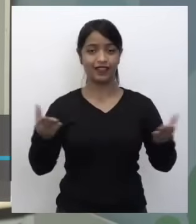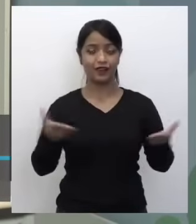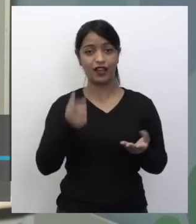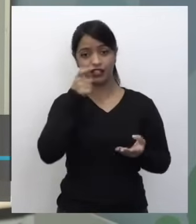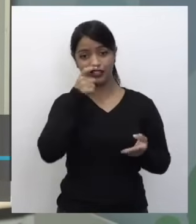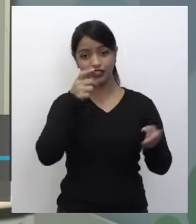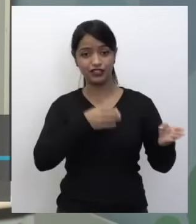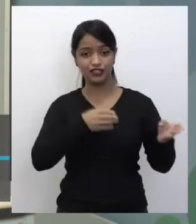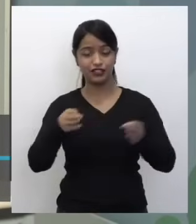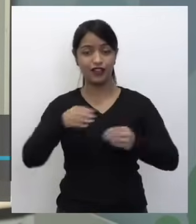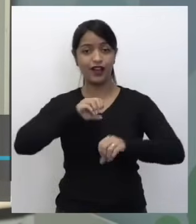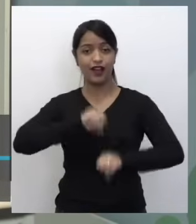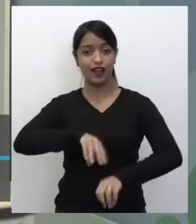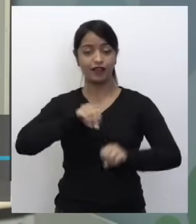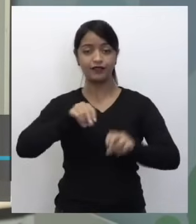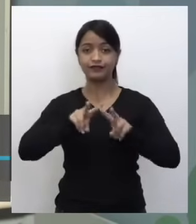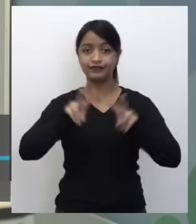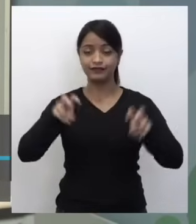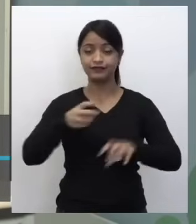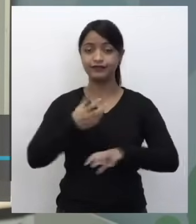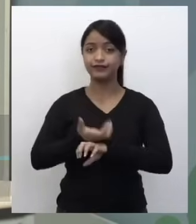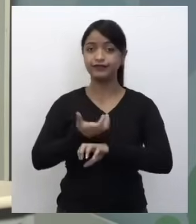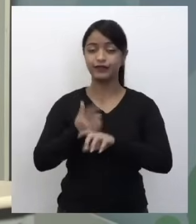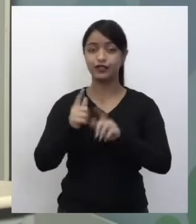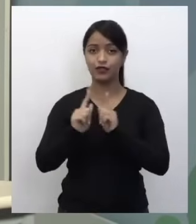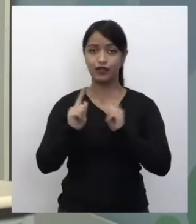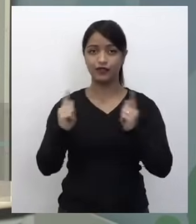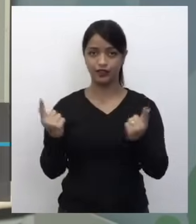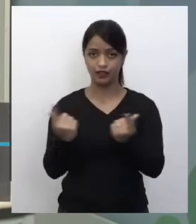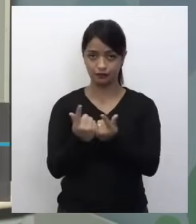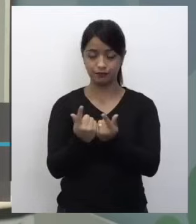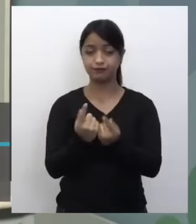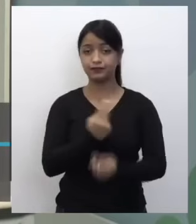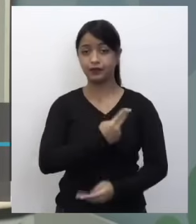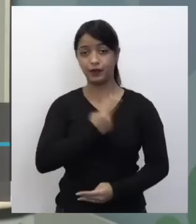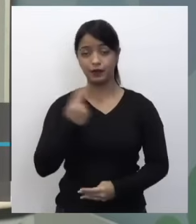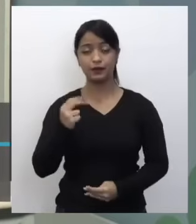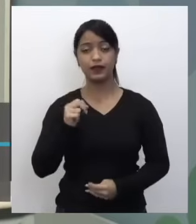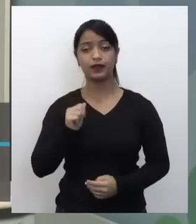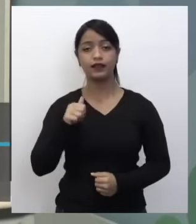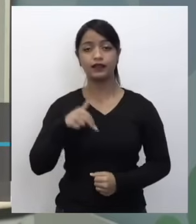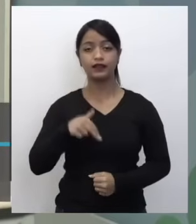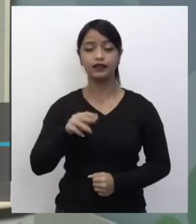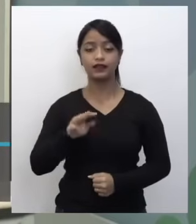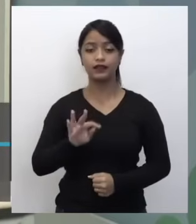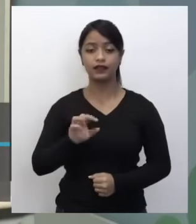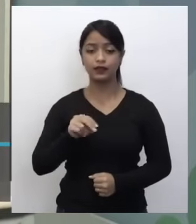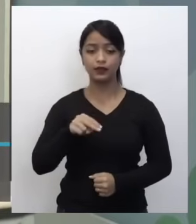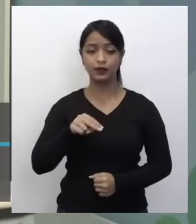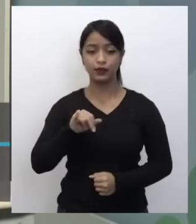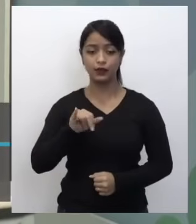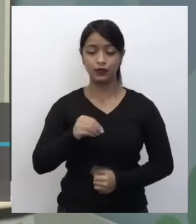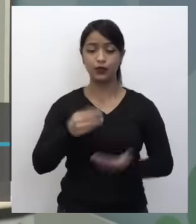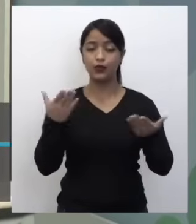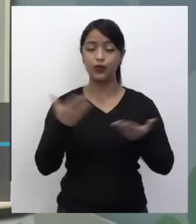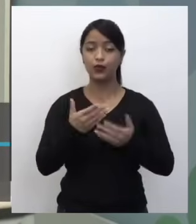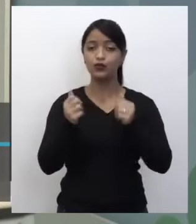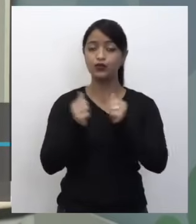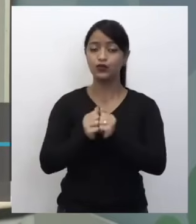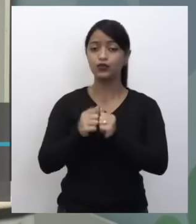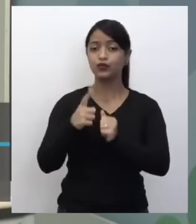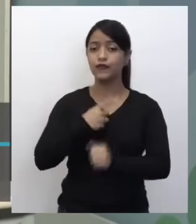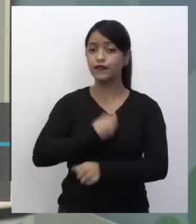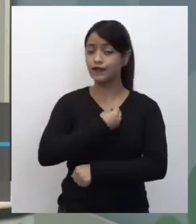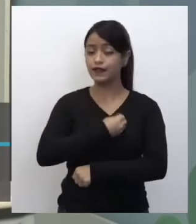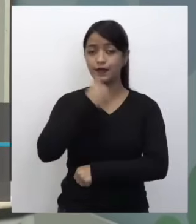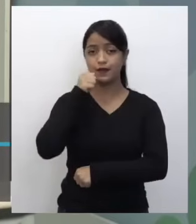Geografia. Eu sou o professor Antônio, eu estou aqui comigo está a professora Milene, que vai trabalhar nessa aula aí sobre o tempo e